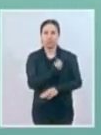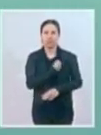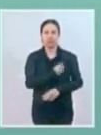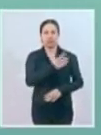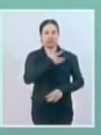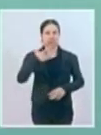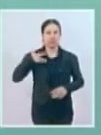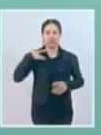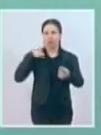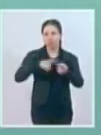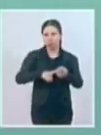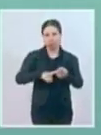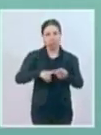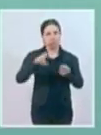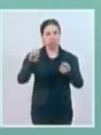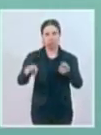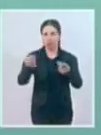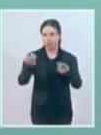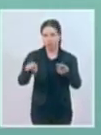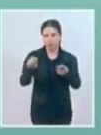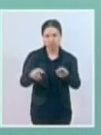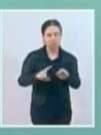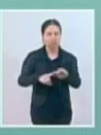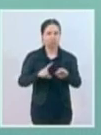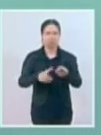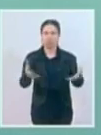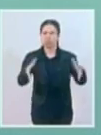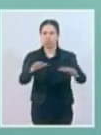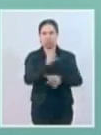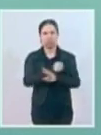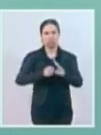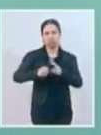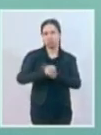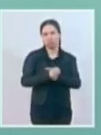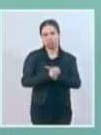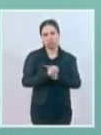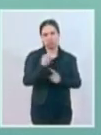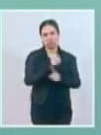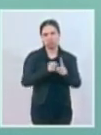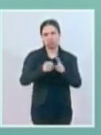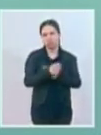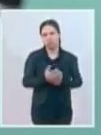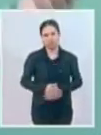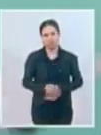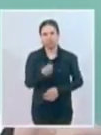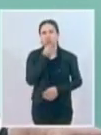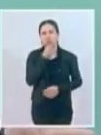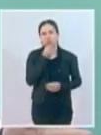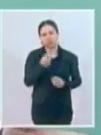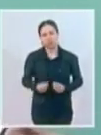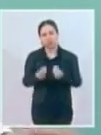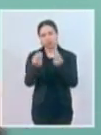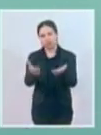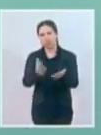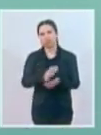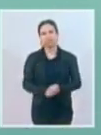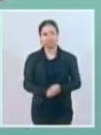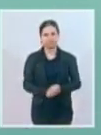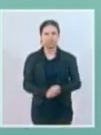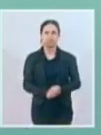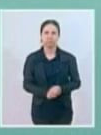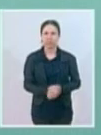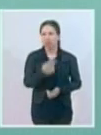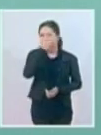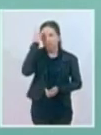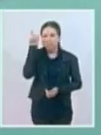saúde, educação e inclusão social através da geração de oportunidades. Sim. As pessoas não